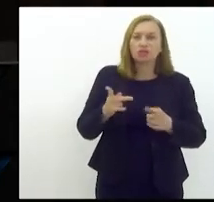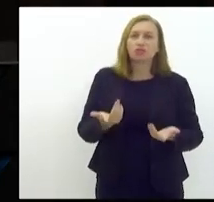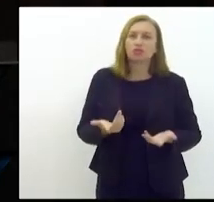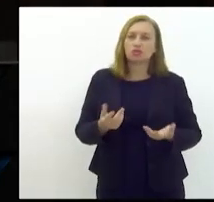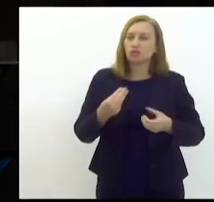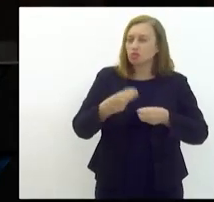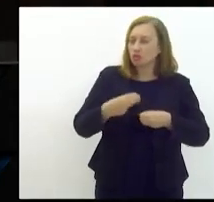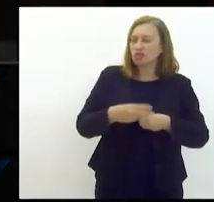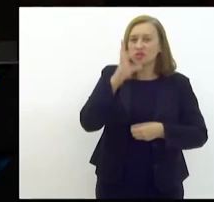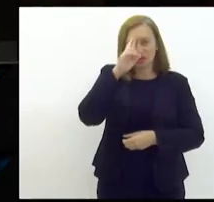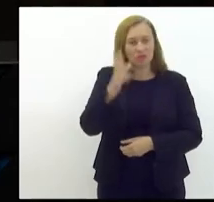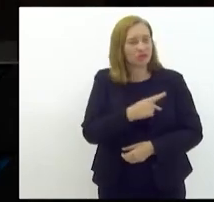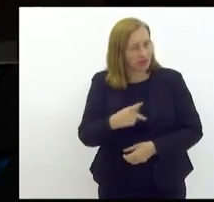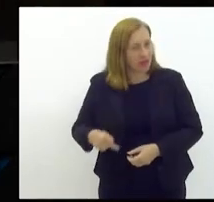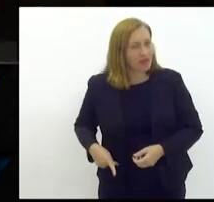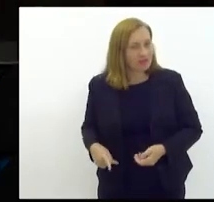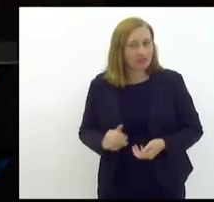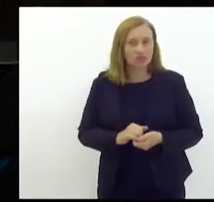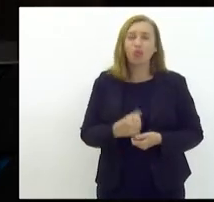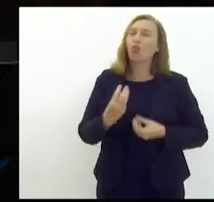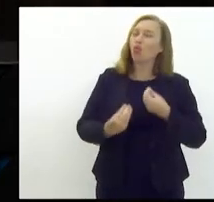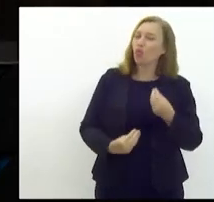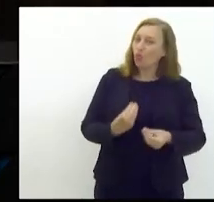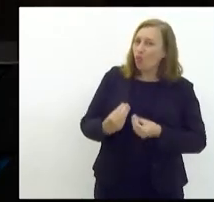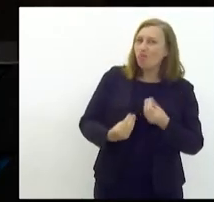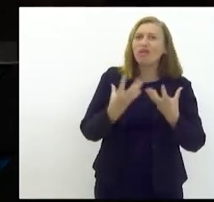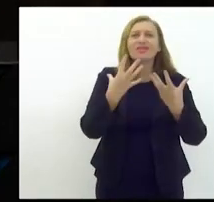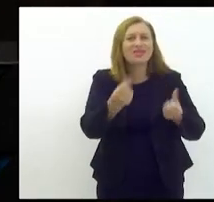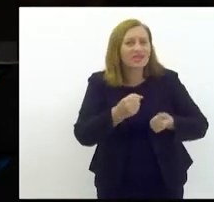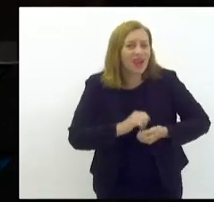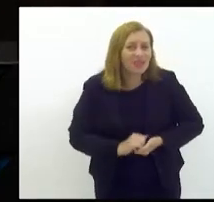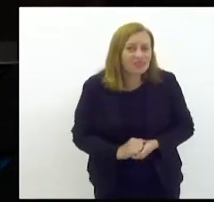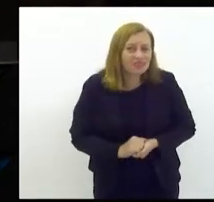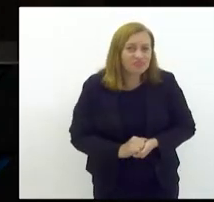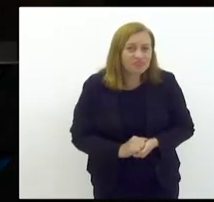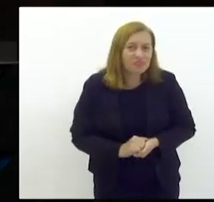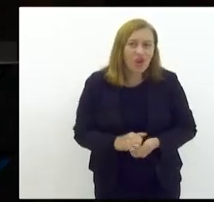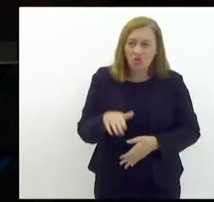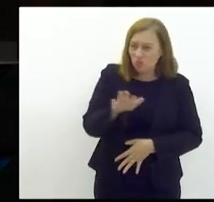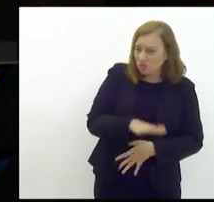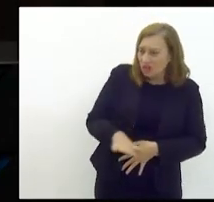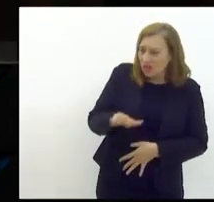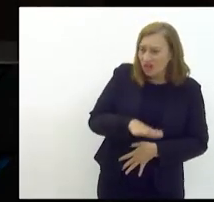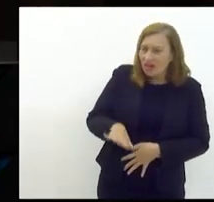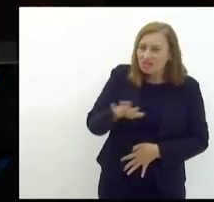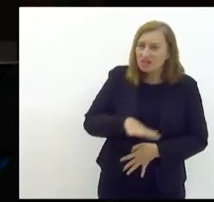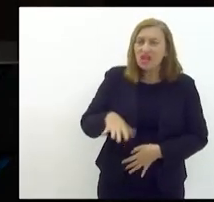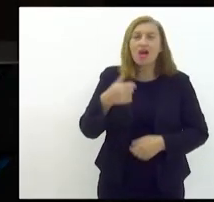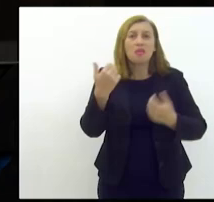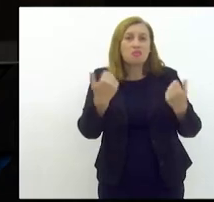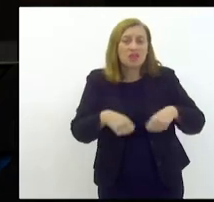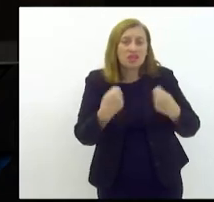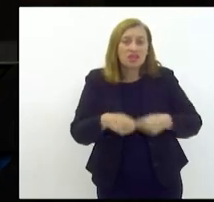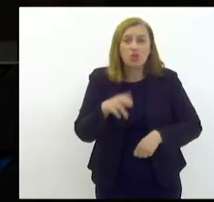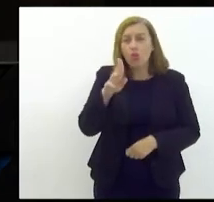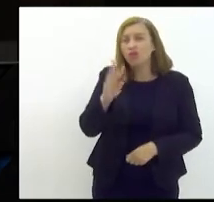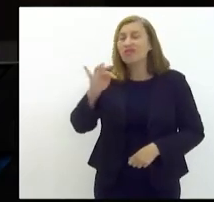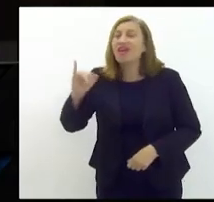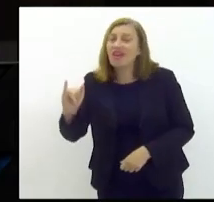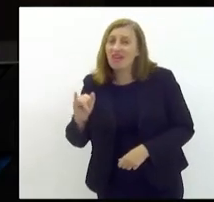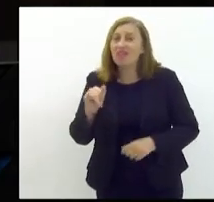Presidente como como aceitar isso uma criança precisando de uma UTI